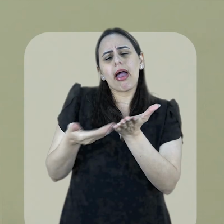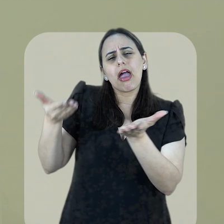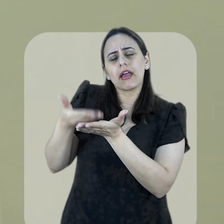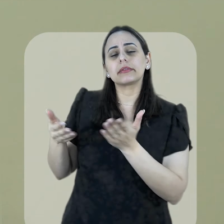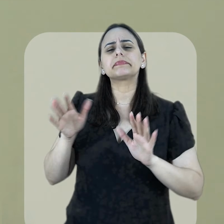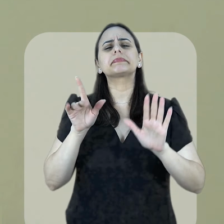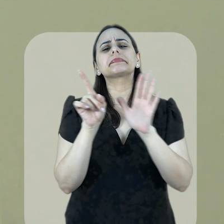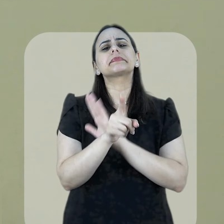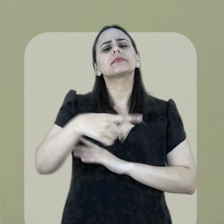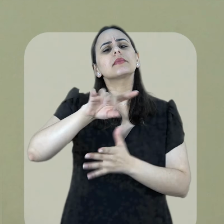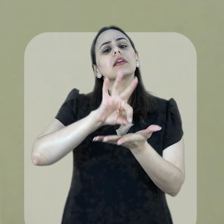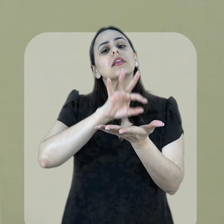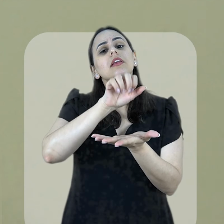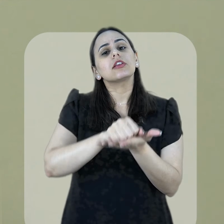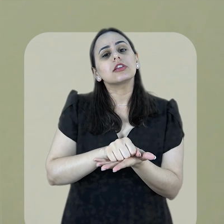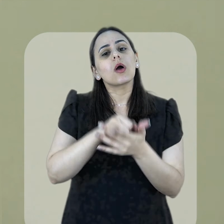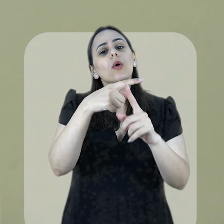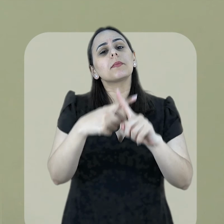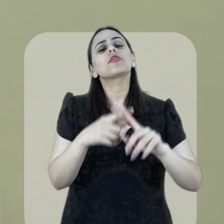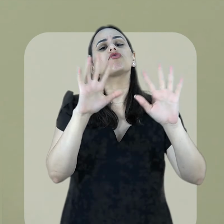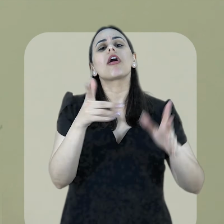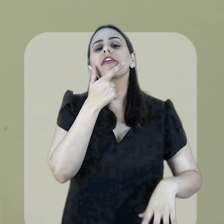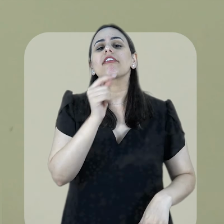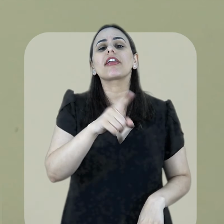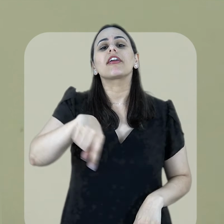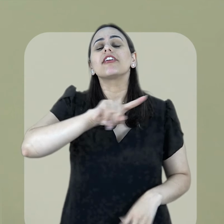já está inscrito na Olimpíada Nacional de Eficiência Energética?